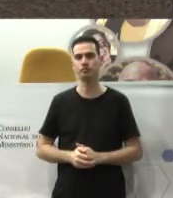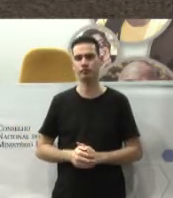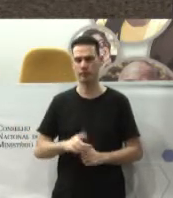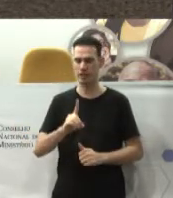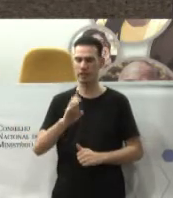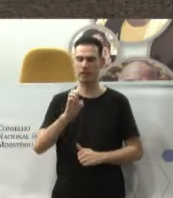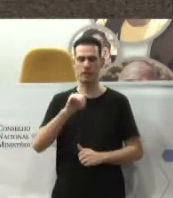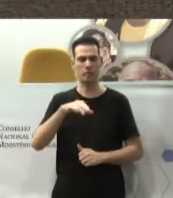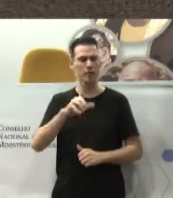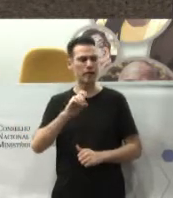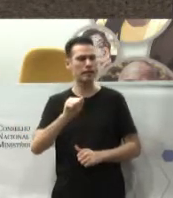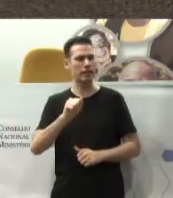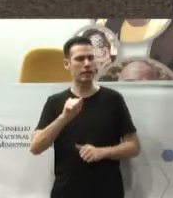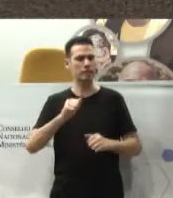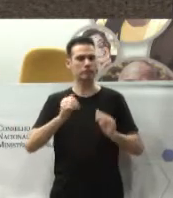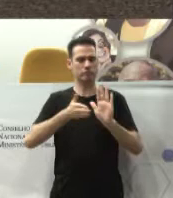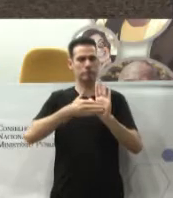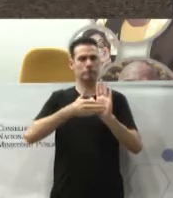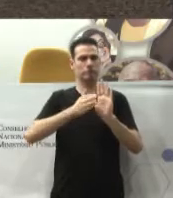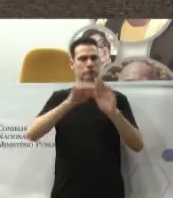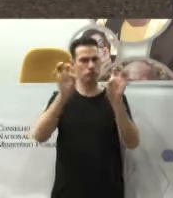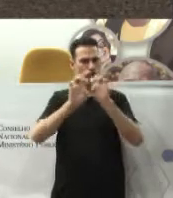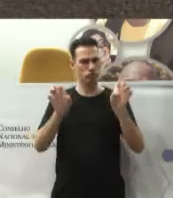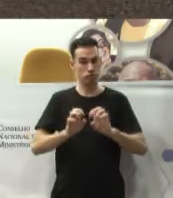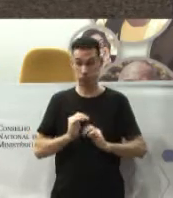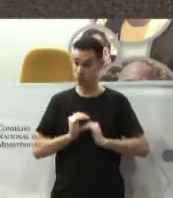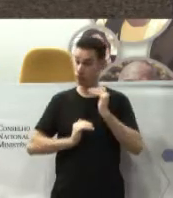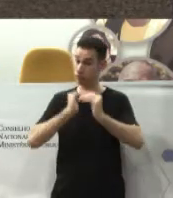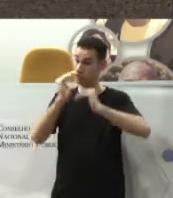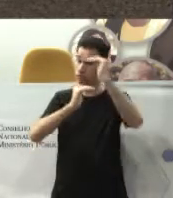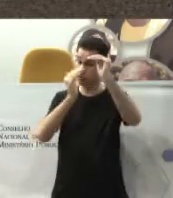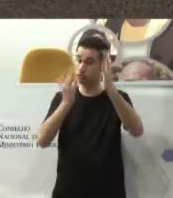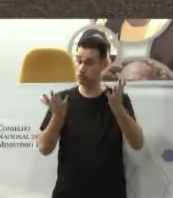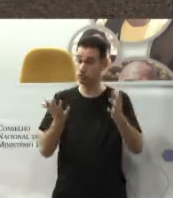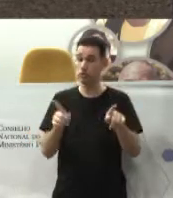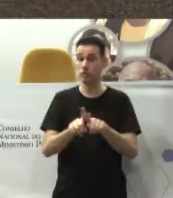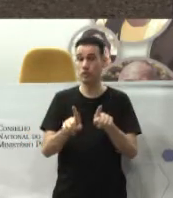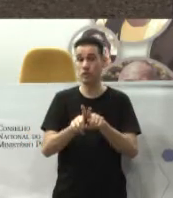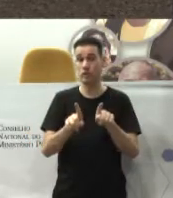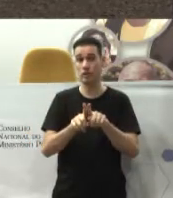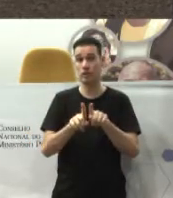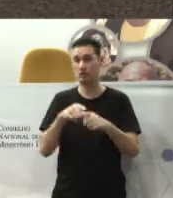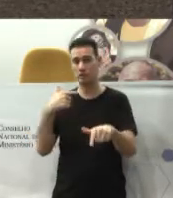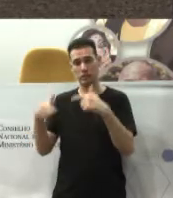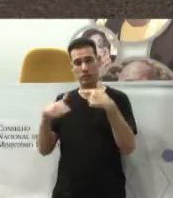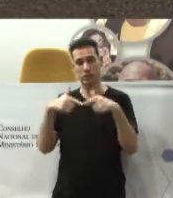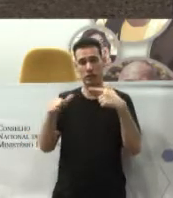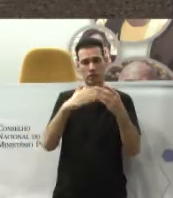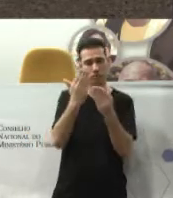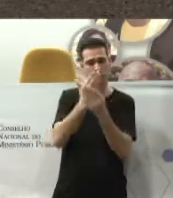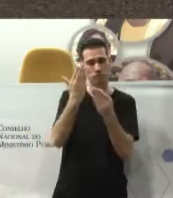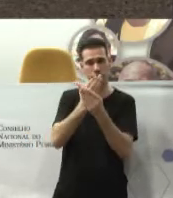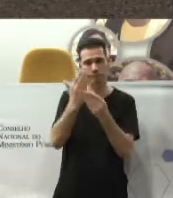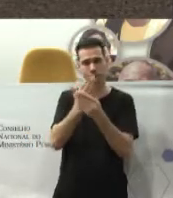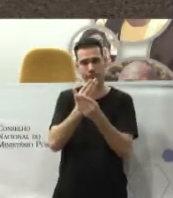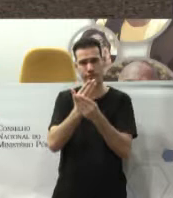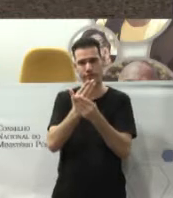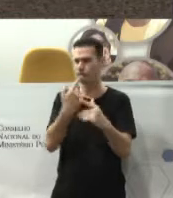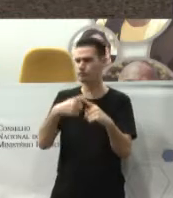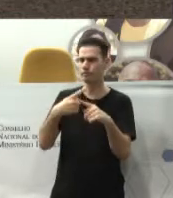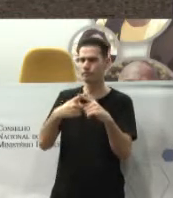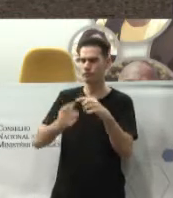demandas estruturais, isso foi um grande avanço. Em termos de negócios processuais também, porque o